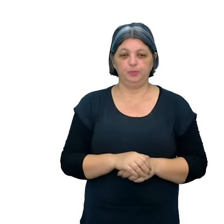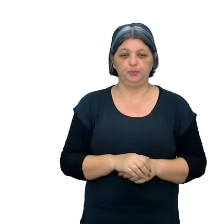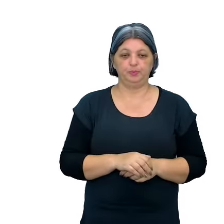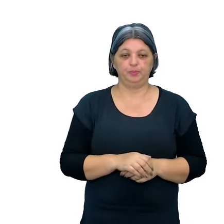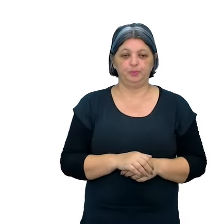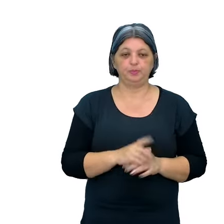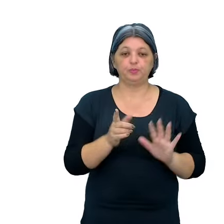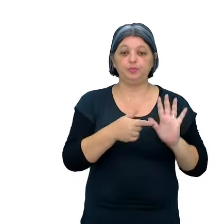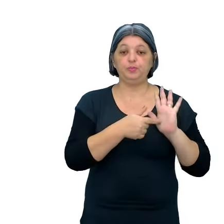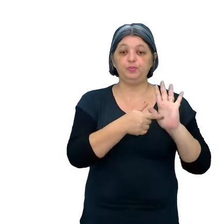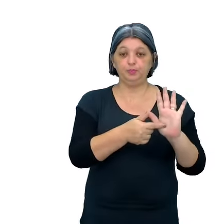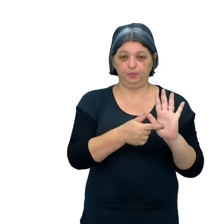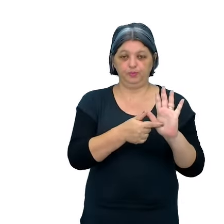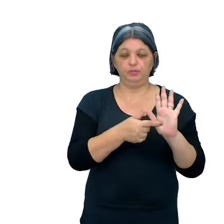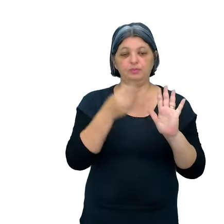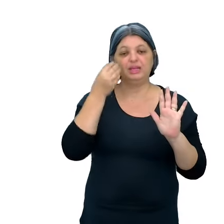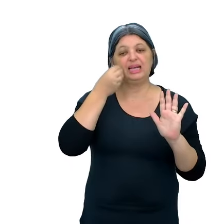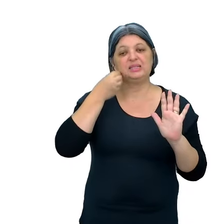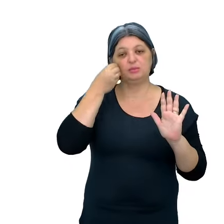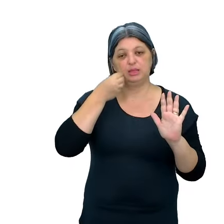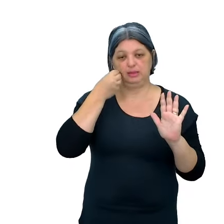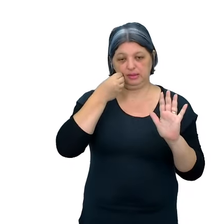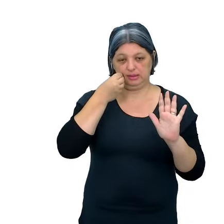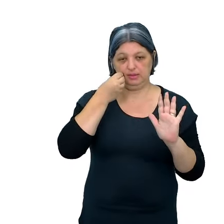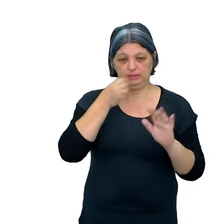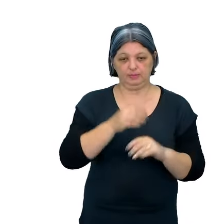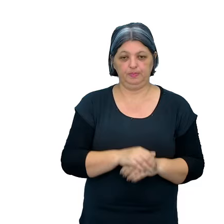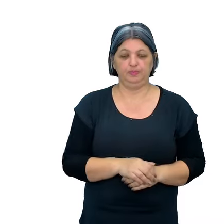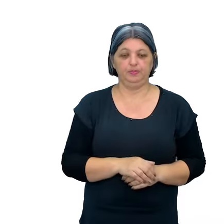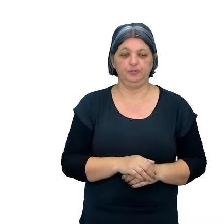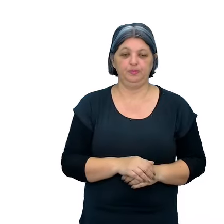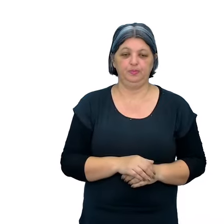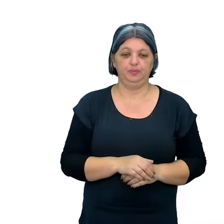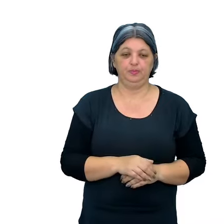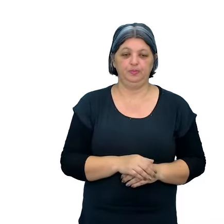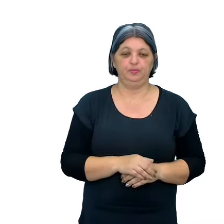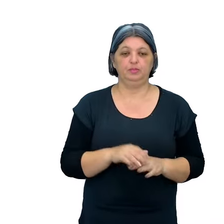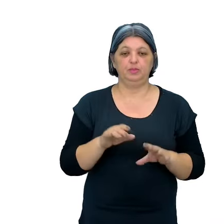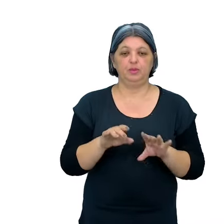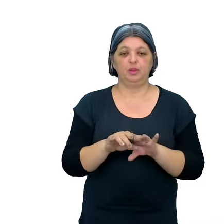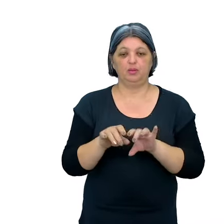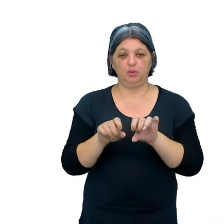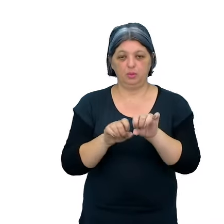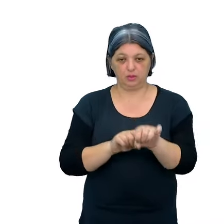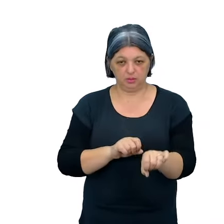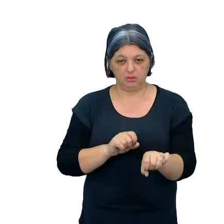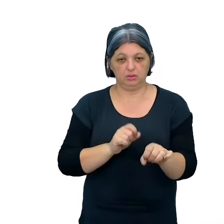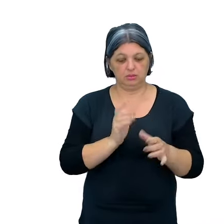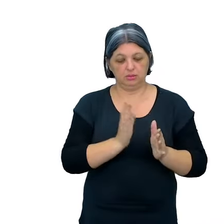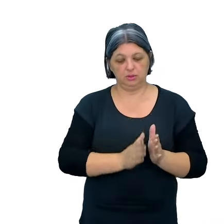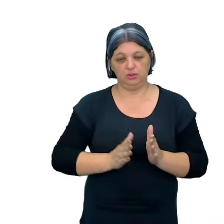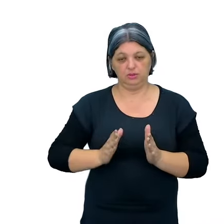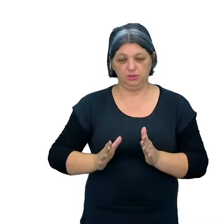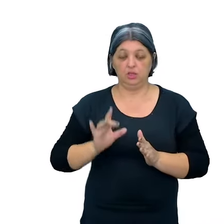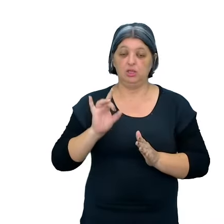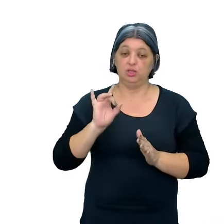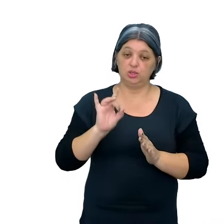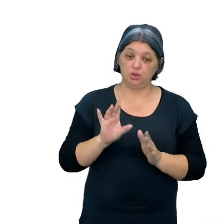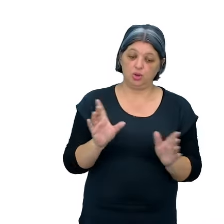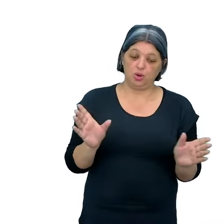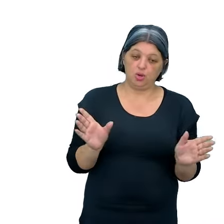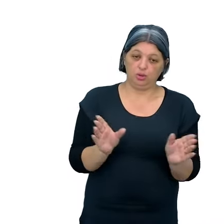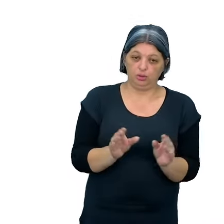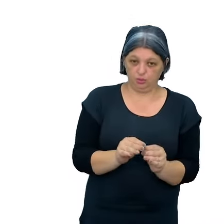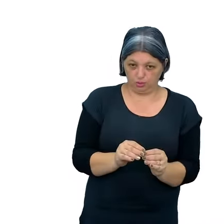apresentar essas experiências. Aqui no etapa, na formação de etapa, nós vamos apenas citar